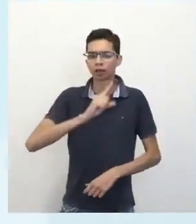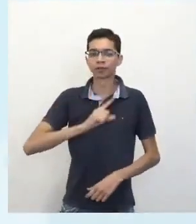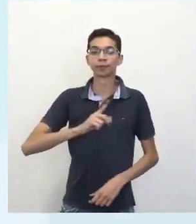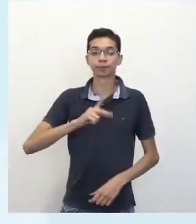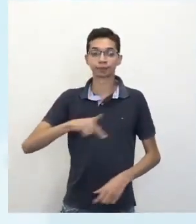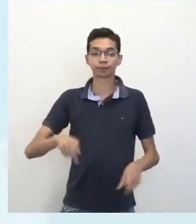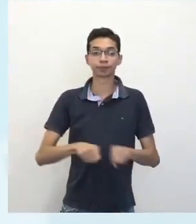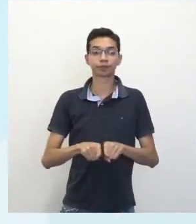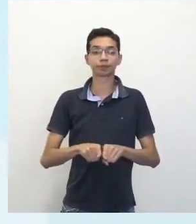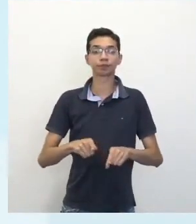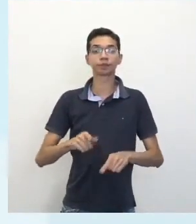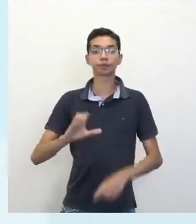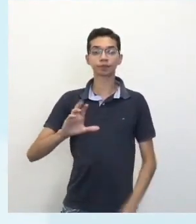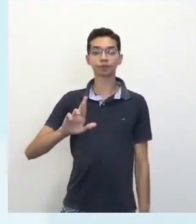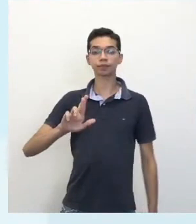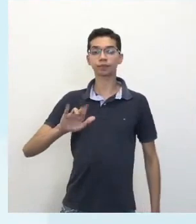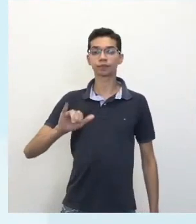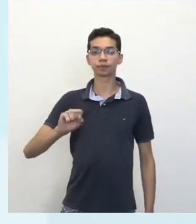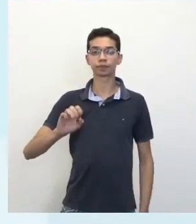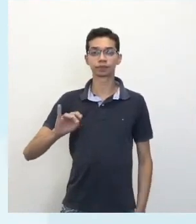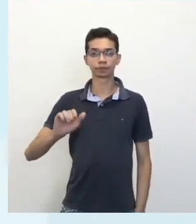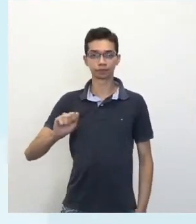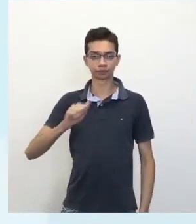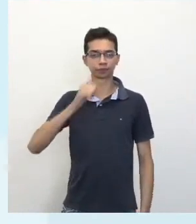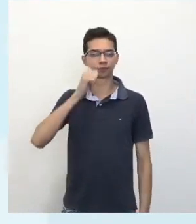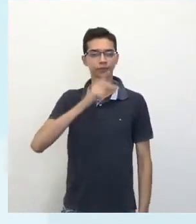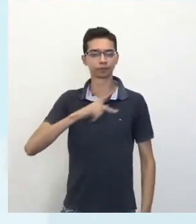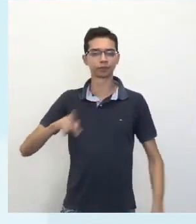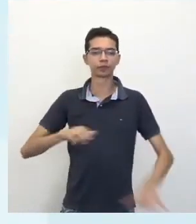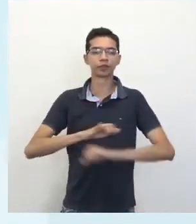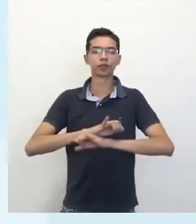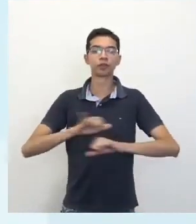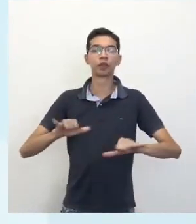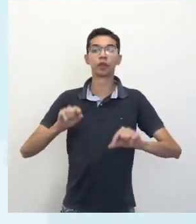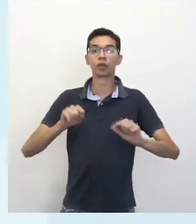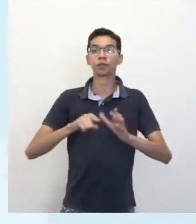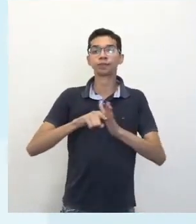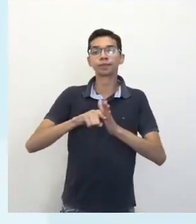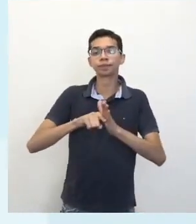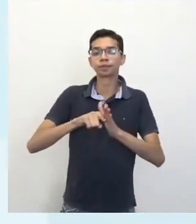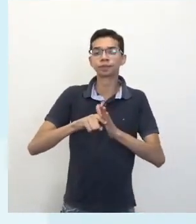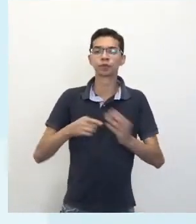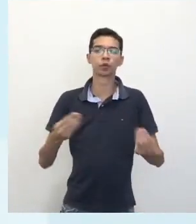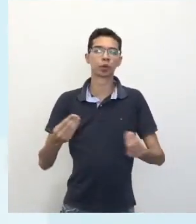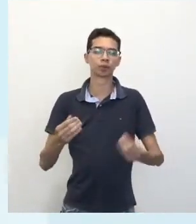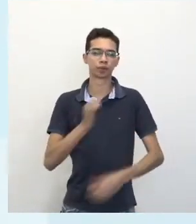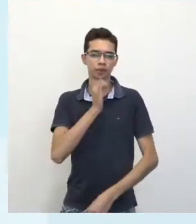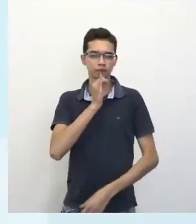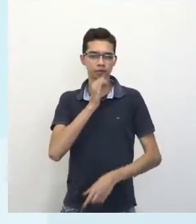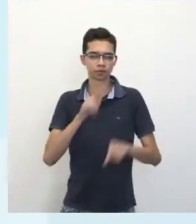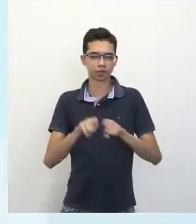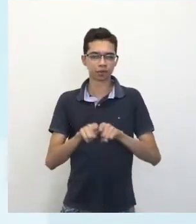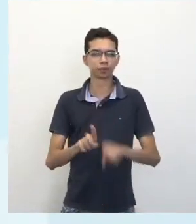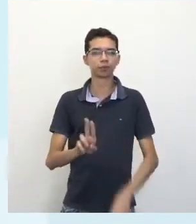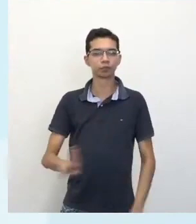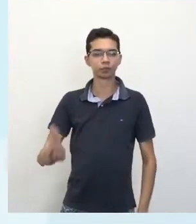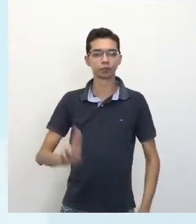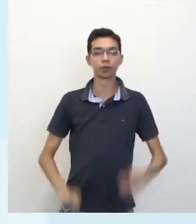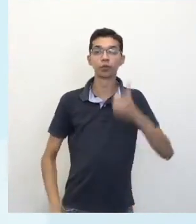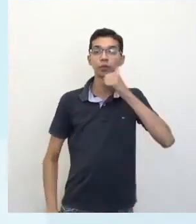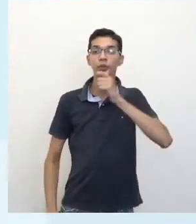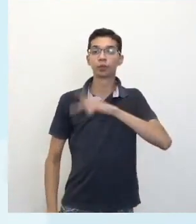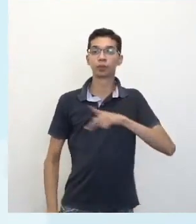a pesquisa e os exemplos, né? Que a gente vai tirando aí dessas pesquisas, como é que a gente pode estar utilizando. E a professora Lúcia falou